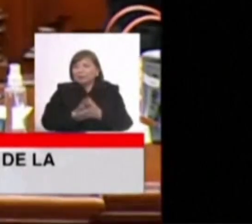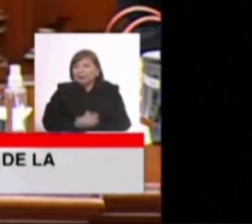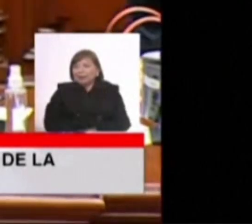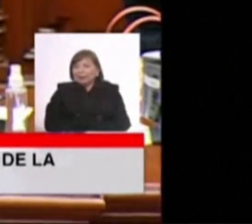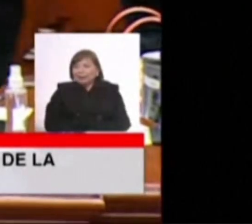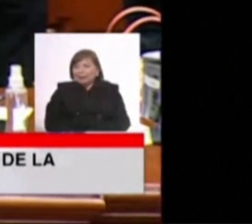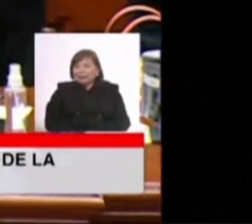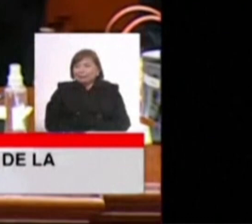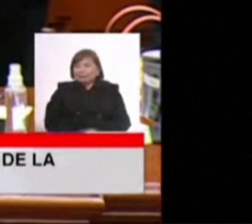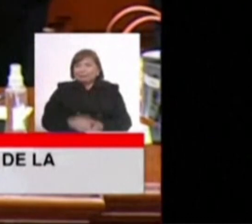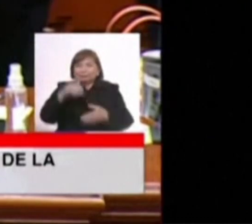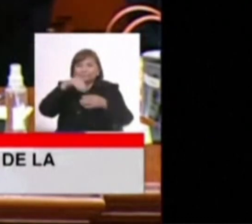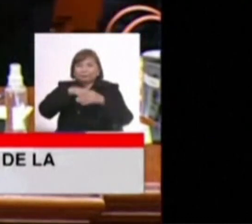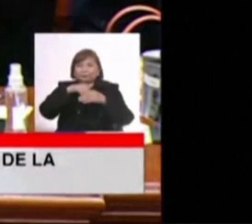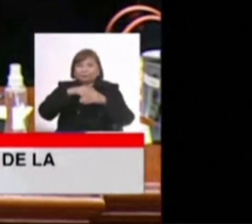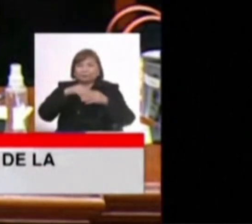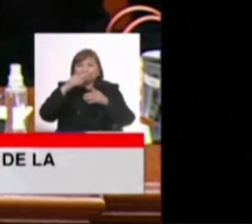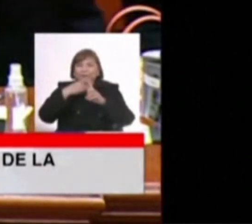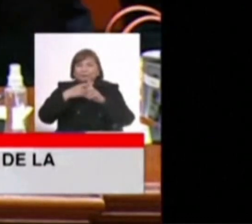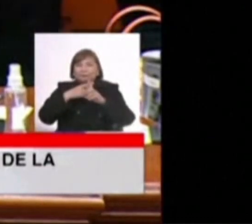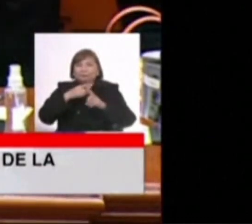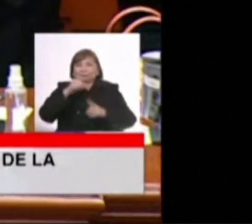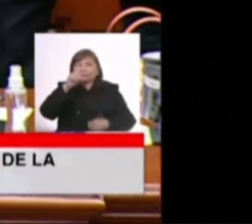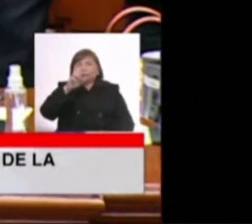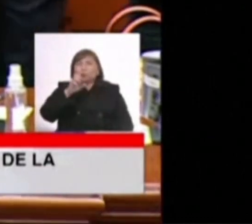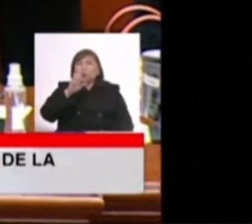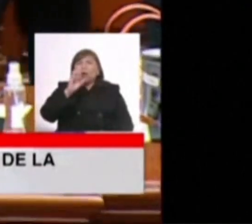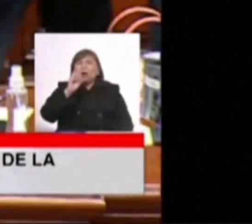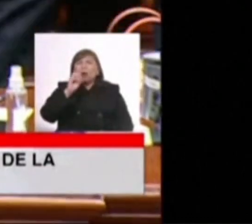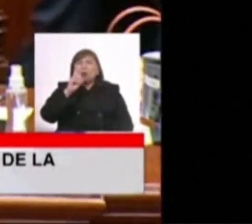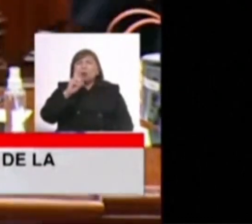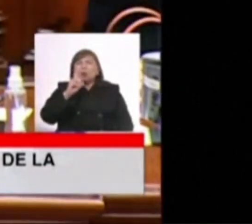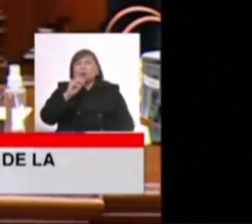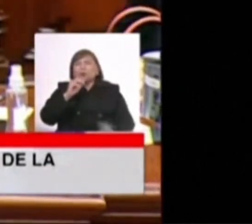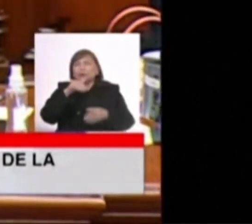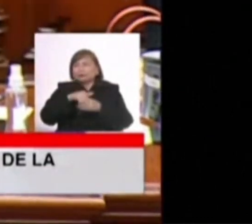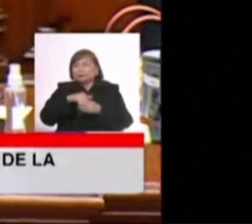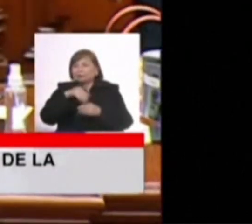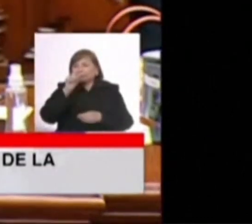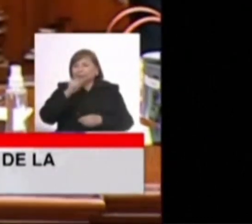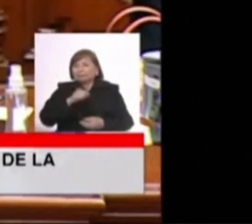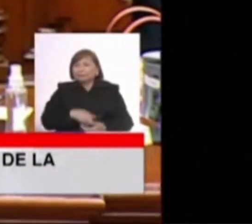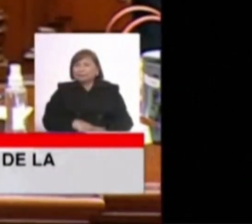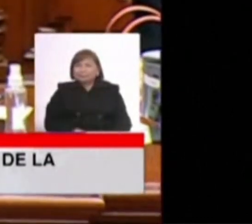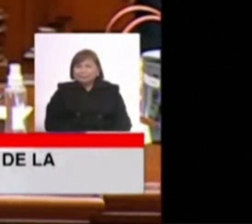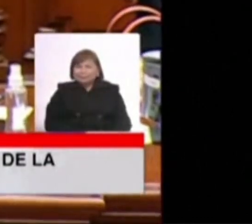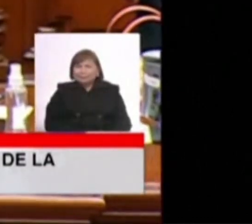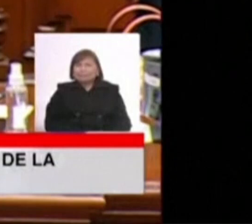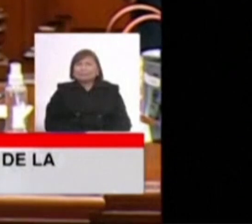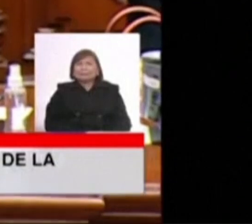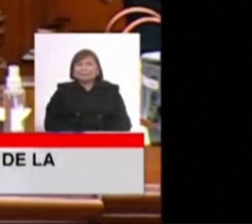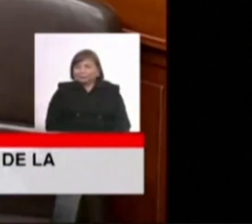O Ministério das Relações Exteriores do Brasil afirmou que acompanha a situação no país vizinho com